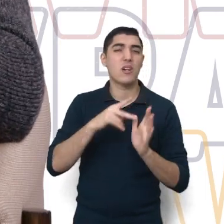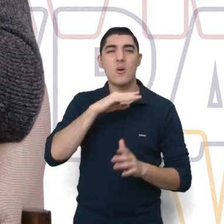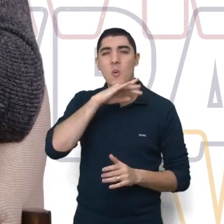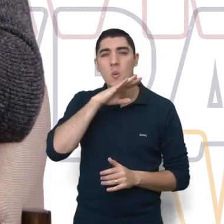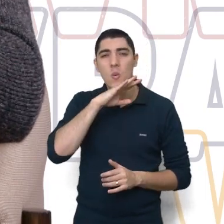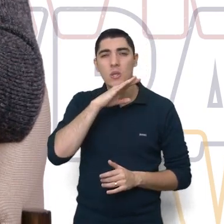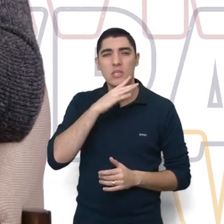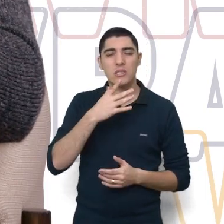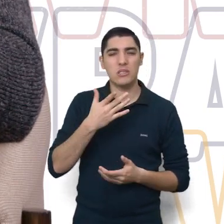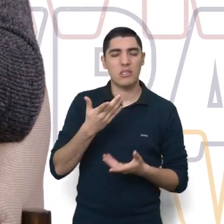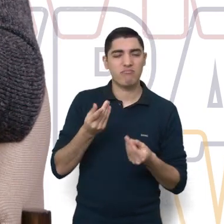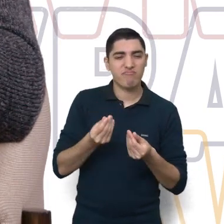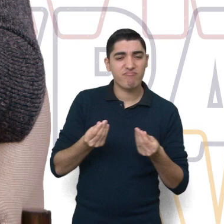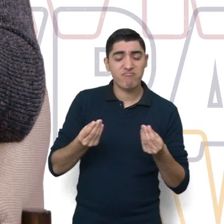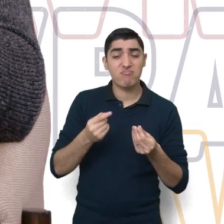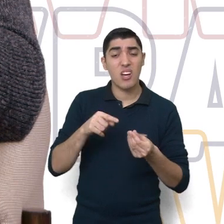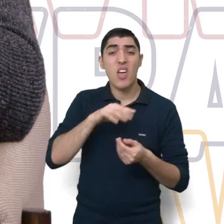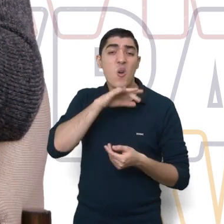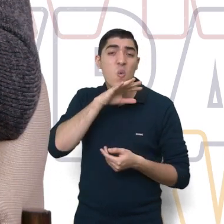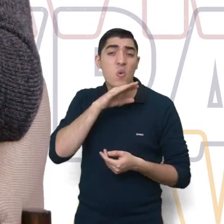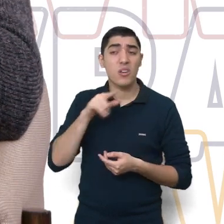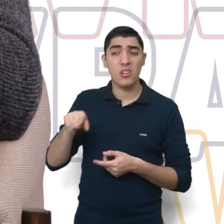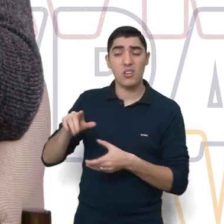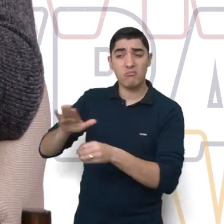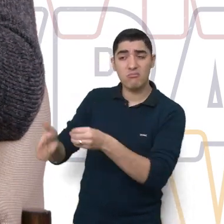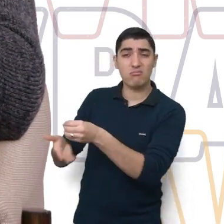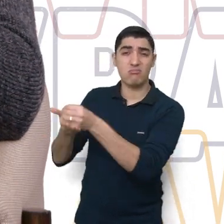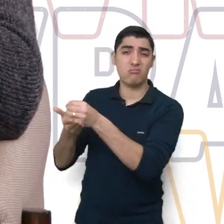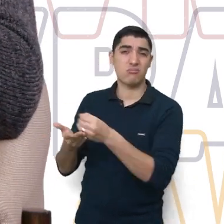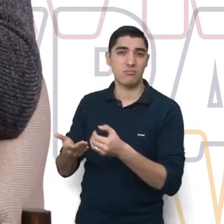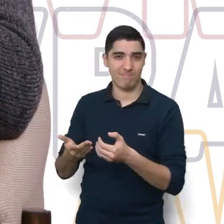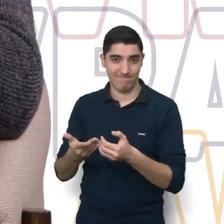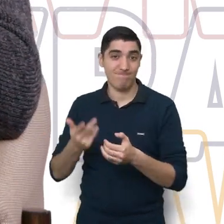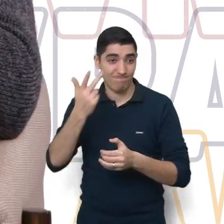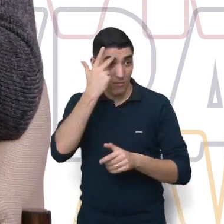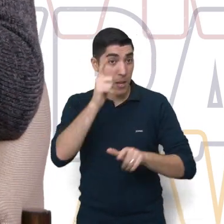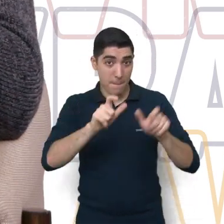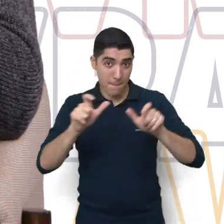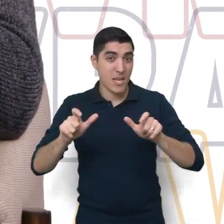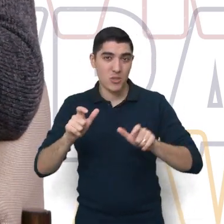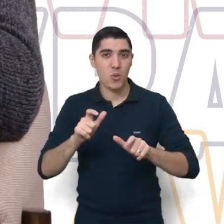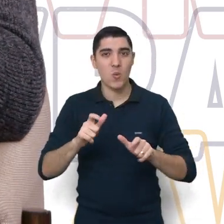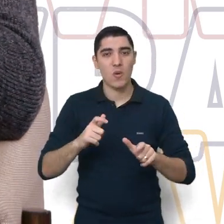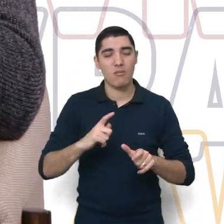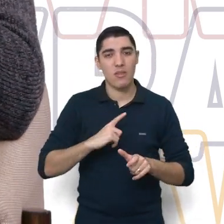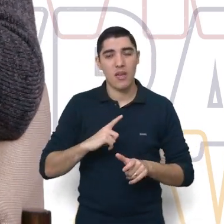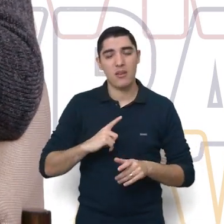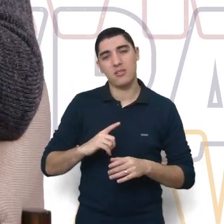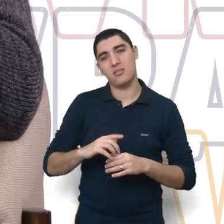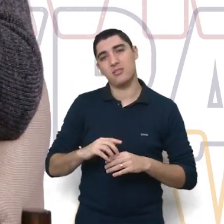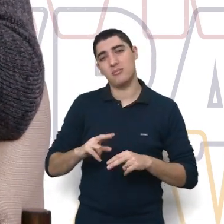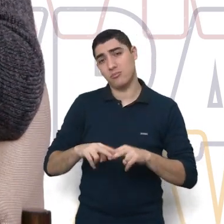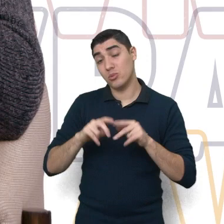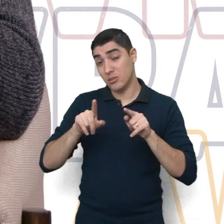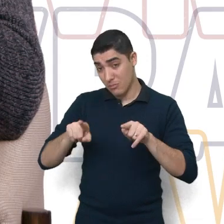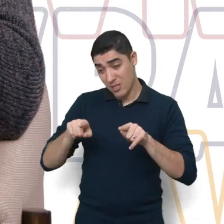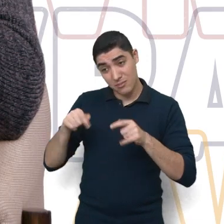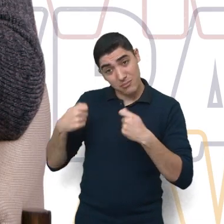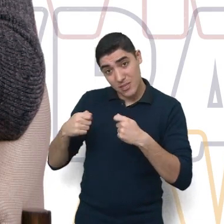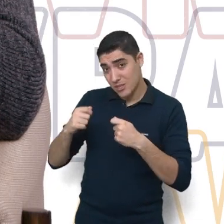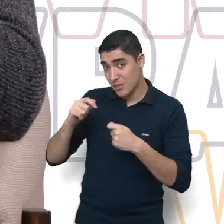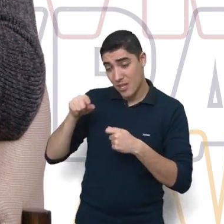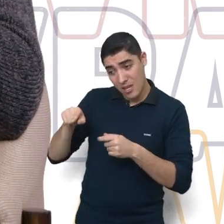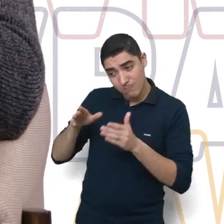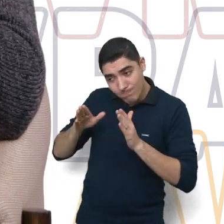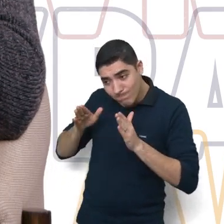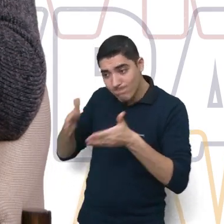mas esse é um caminho que a gente tem que ir e não pode mais voltar nós temos que ser sustentáveis